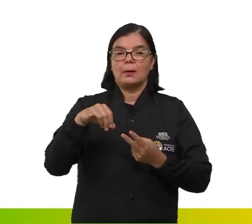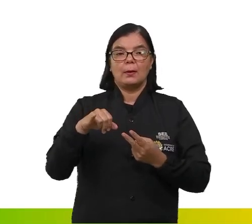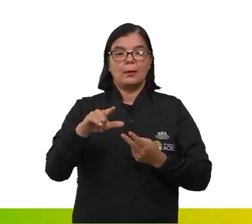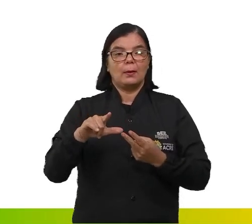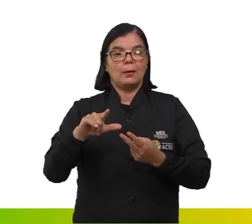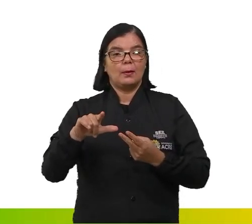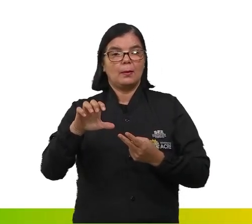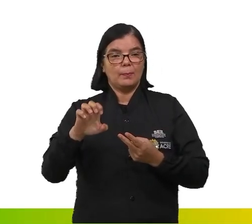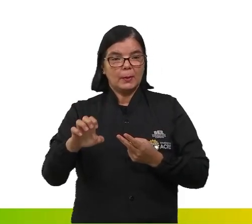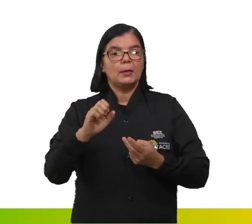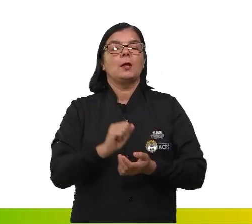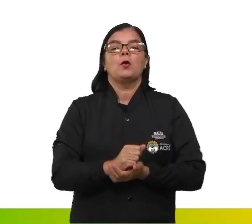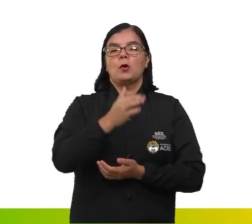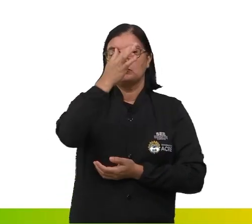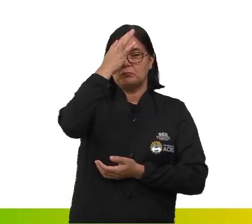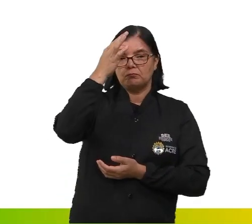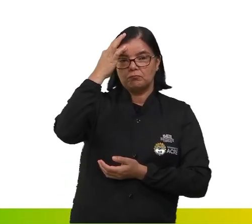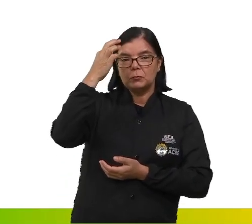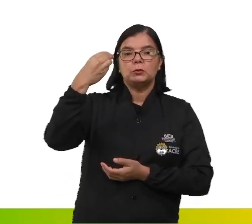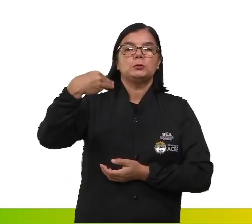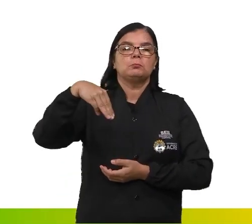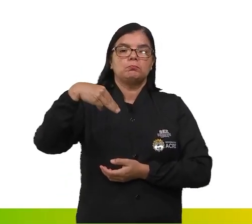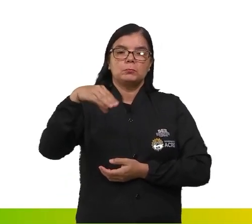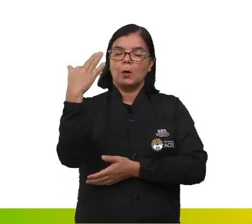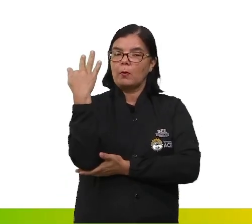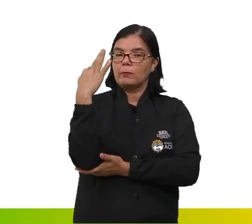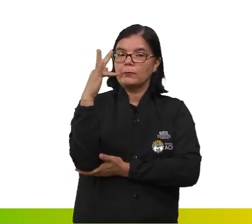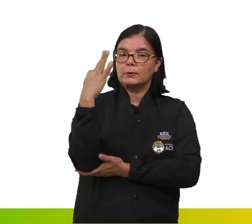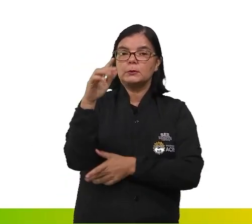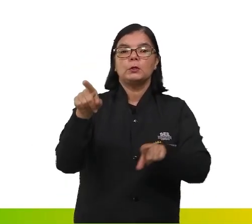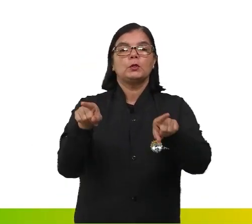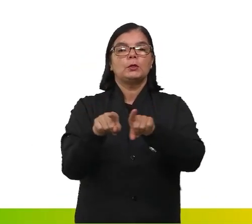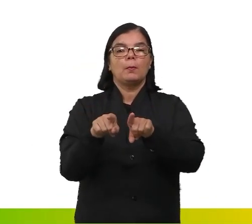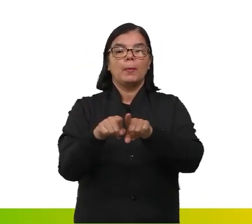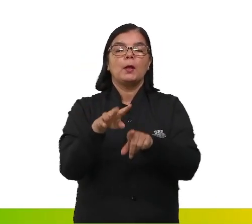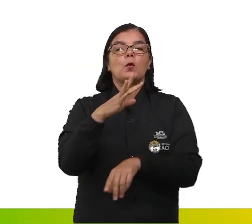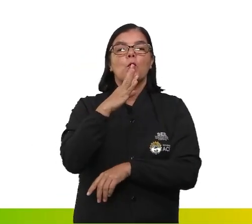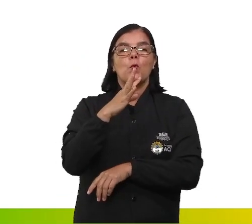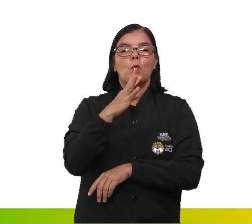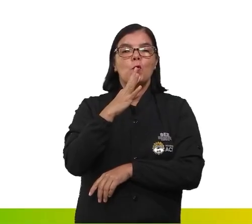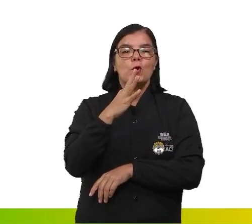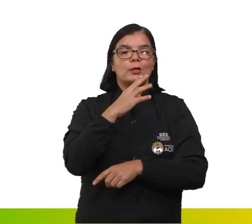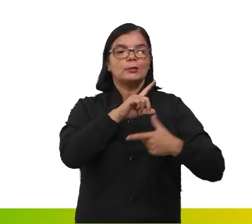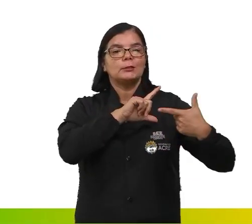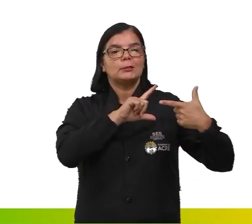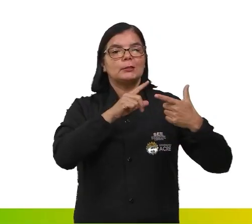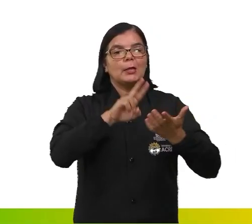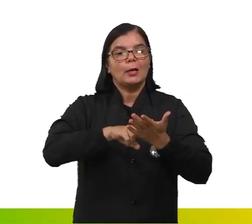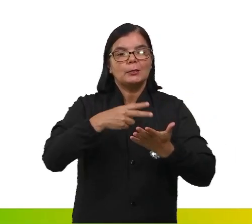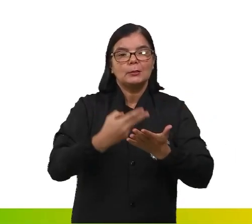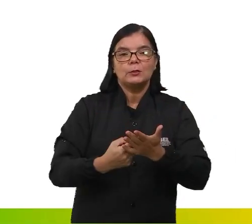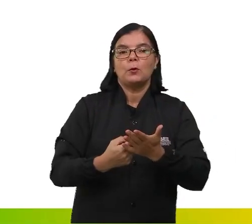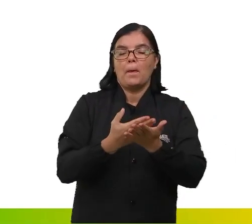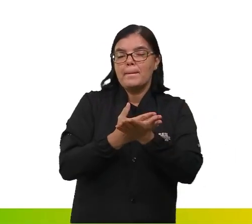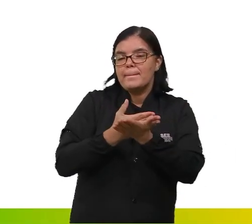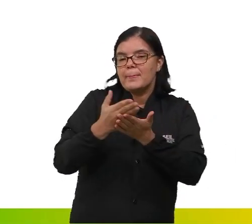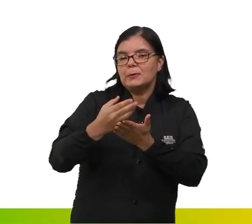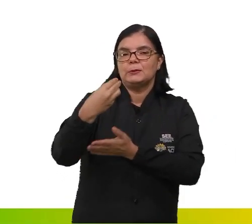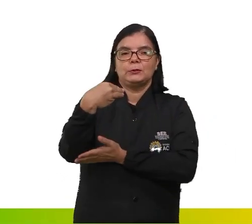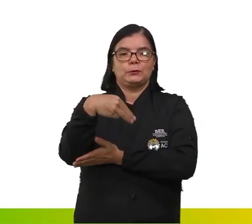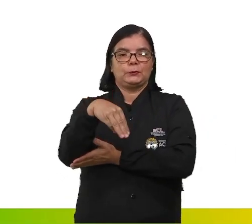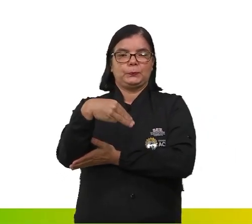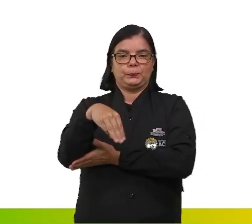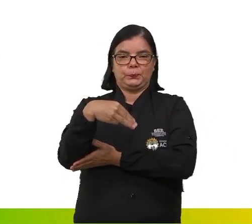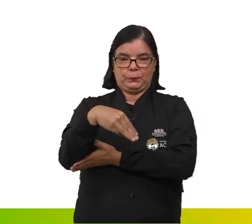de Châtelet, então uma filósofa e matemática francesa conhecida por sua tradução comentada